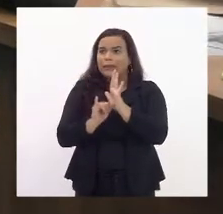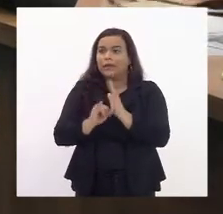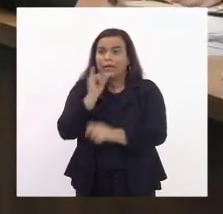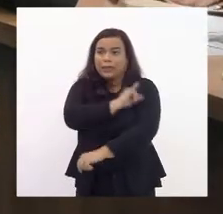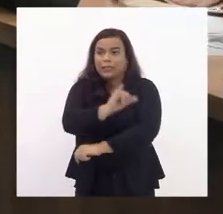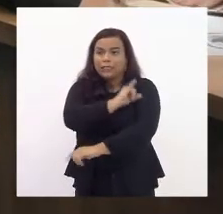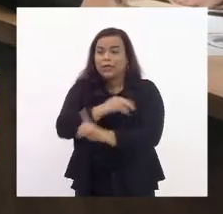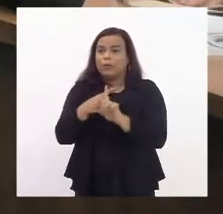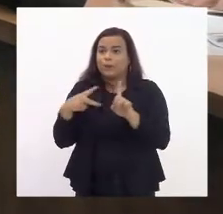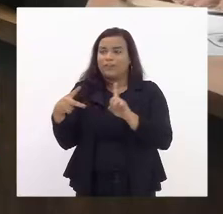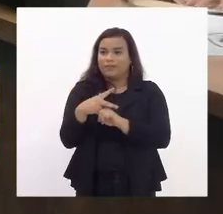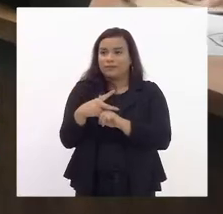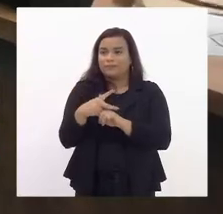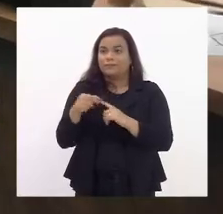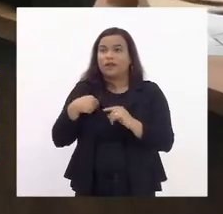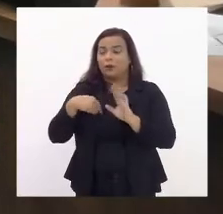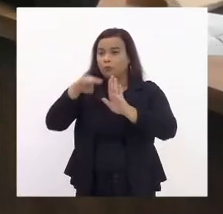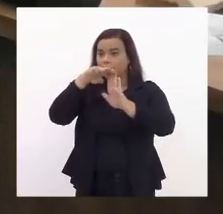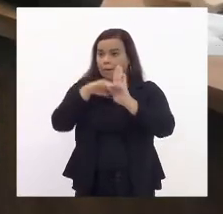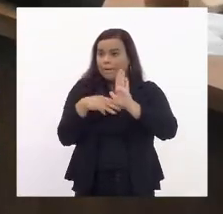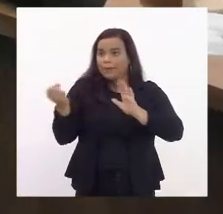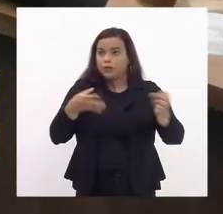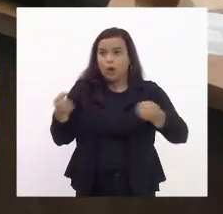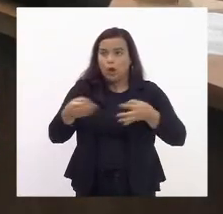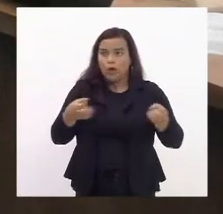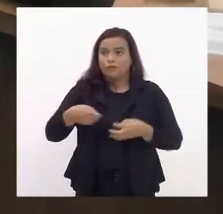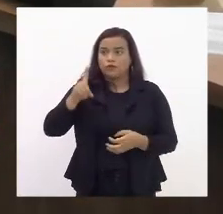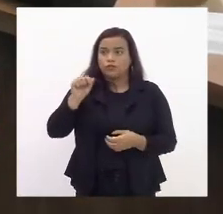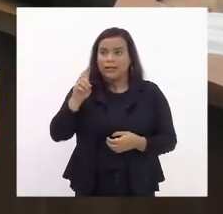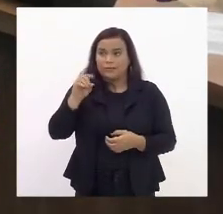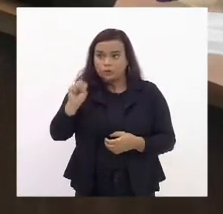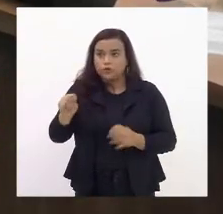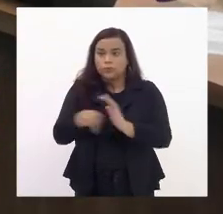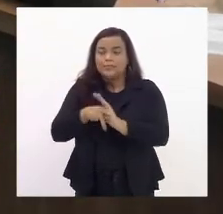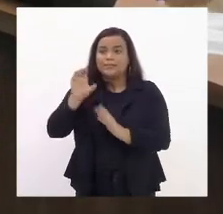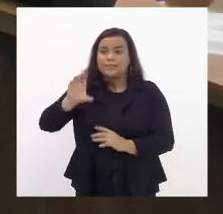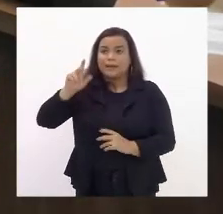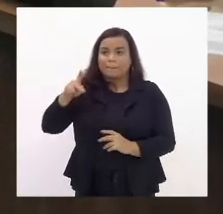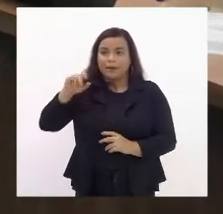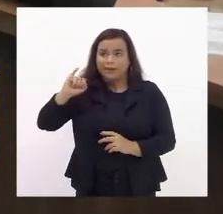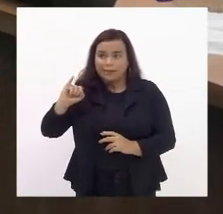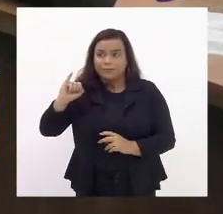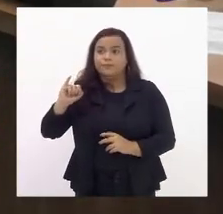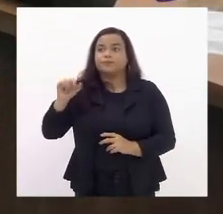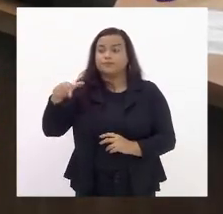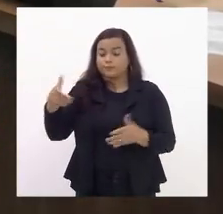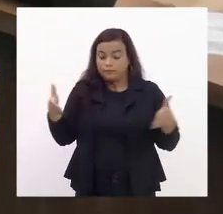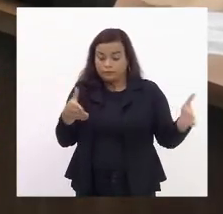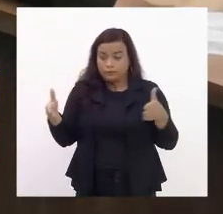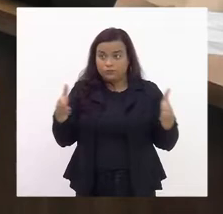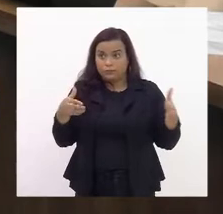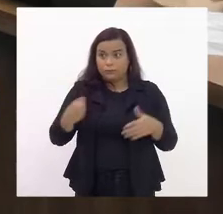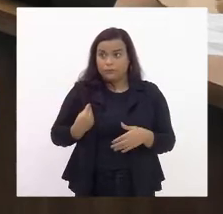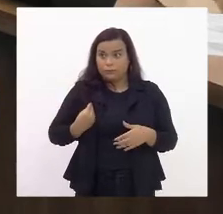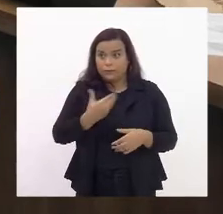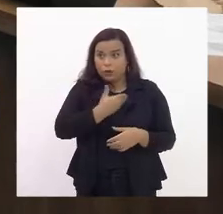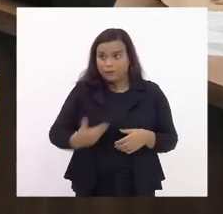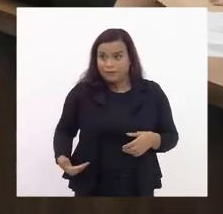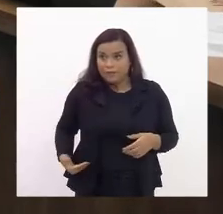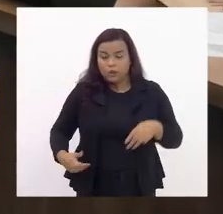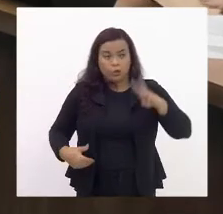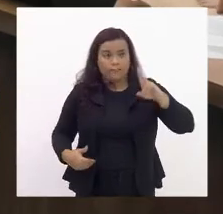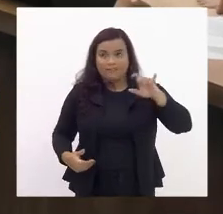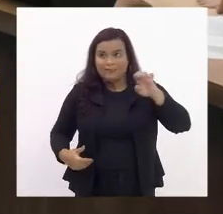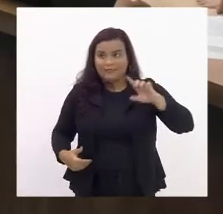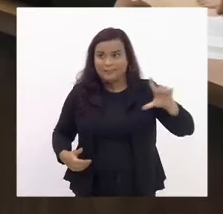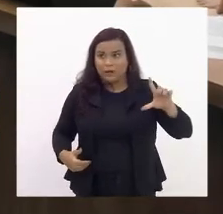Valdec, que relatou a CPI. Nesse atual ciclo de governo, desde que o Witzel assumiu até hoje,